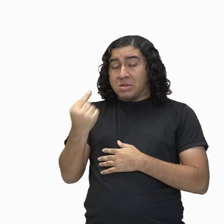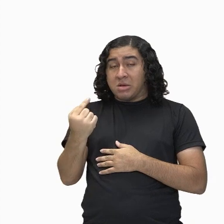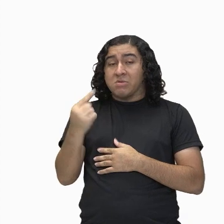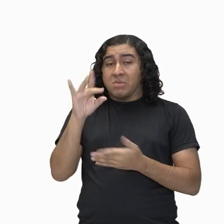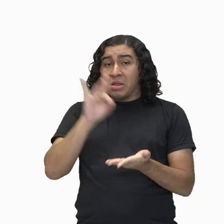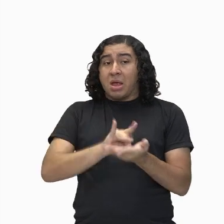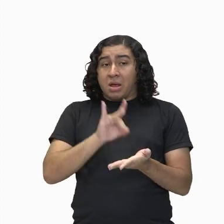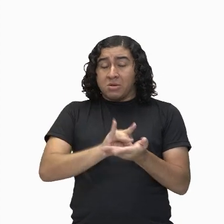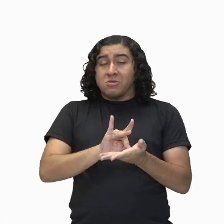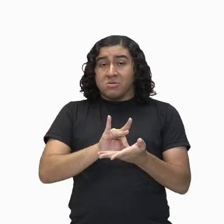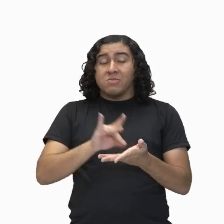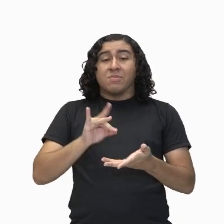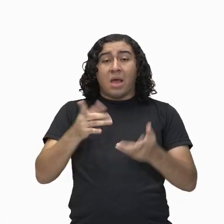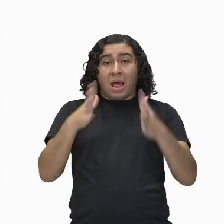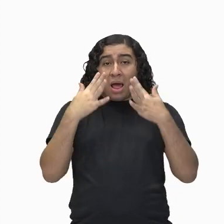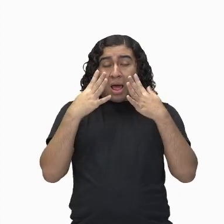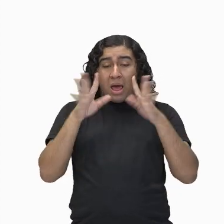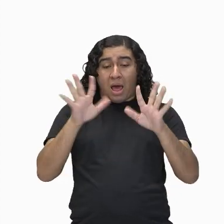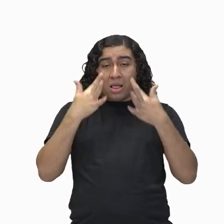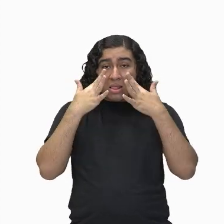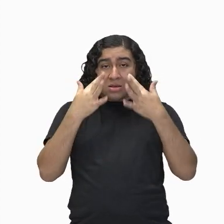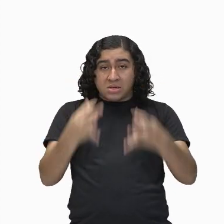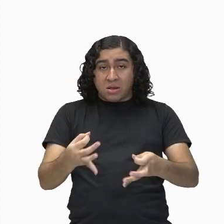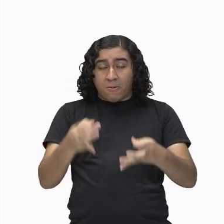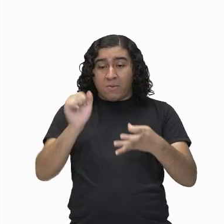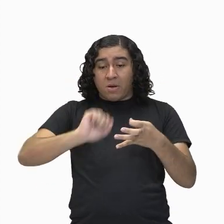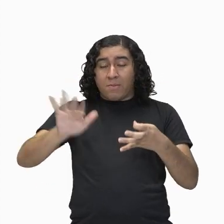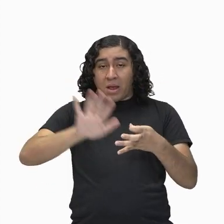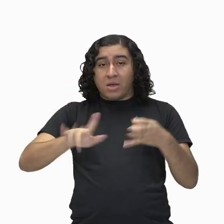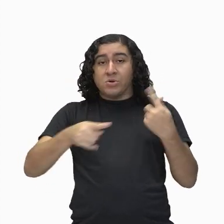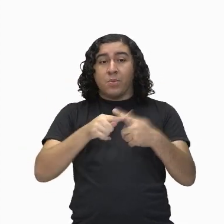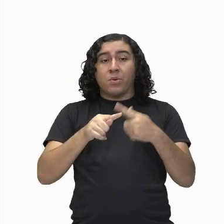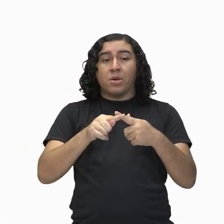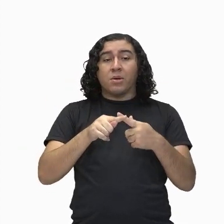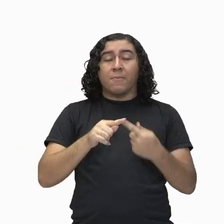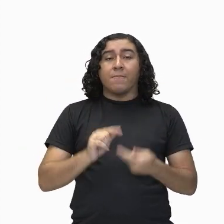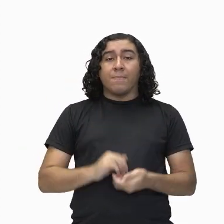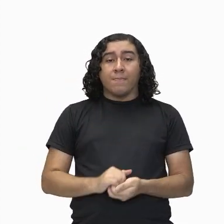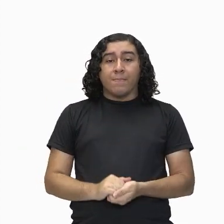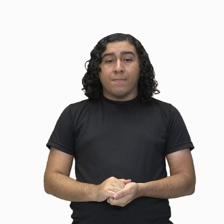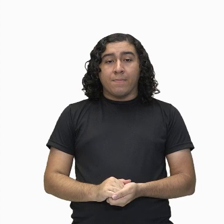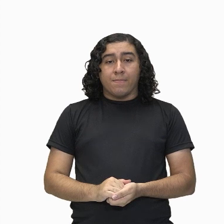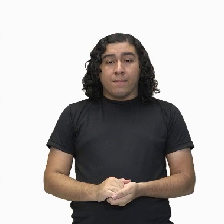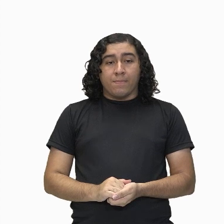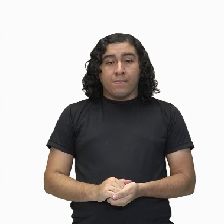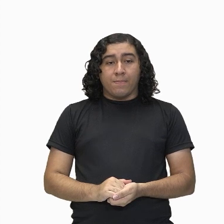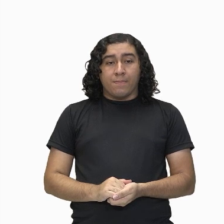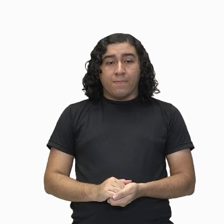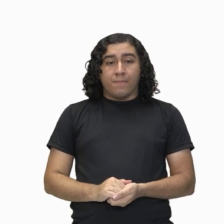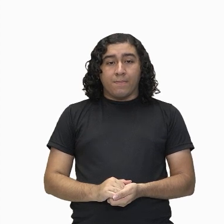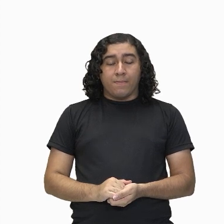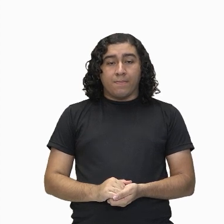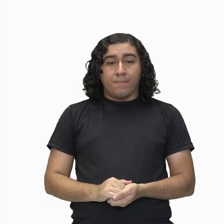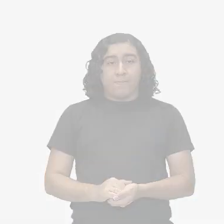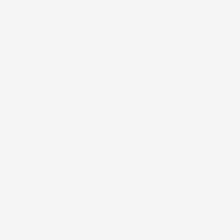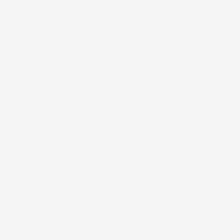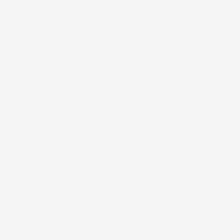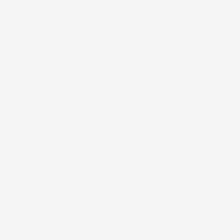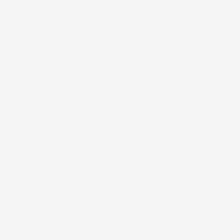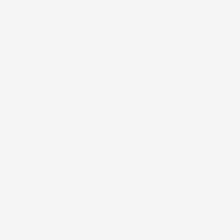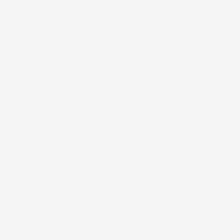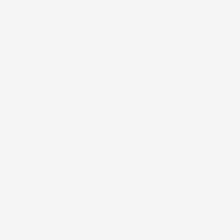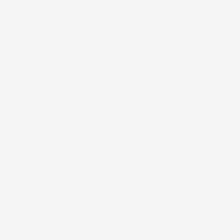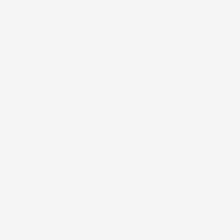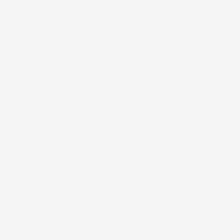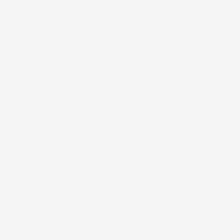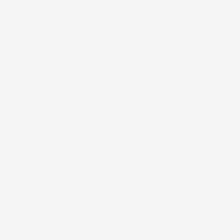Eu chamo muita atenção para esses detalhes sempre porque está ali entram nas